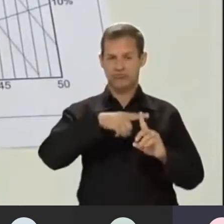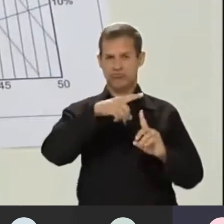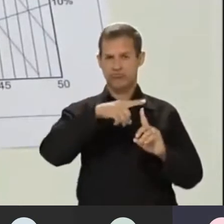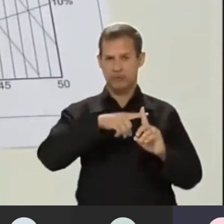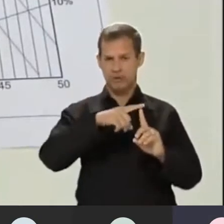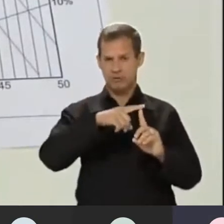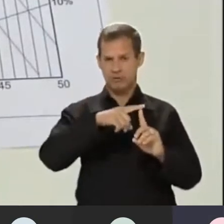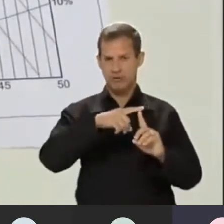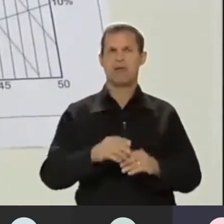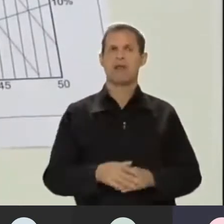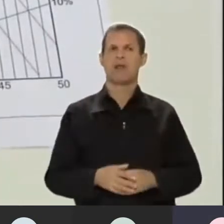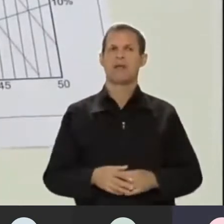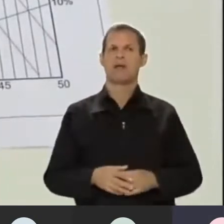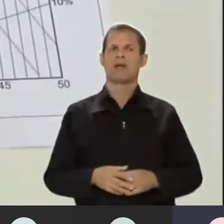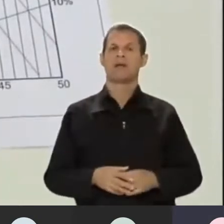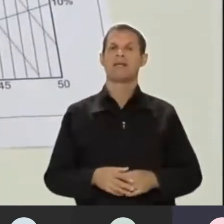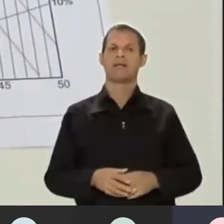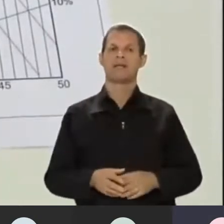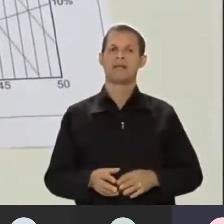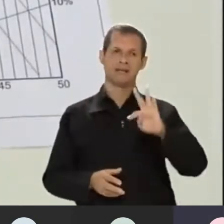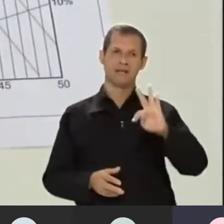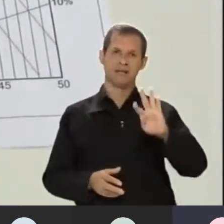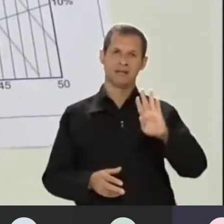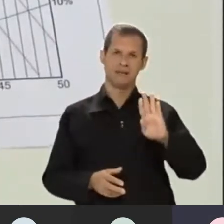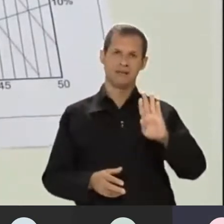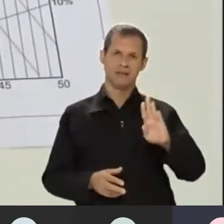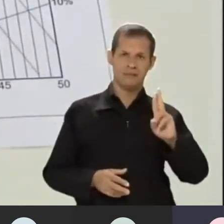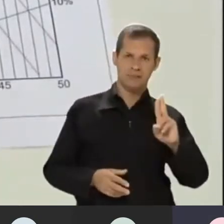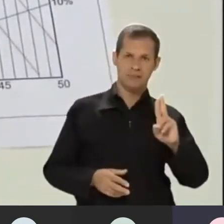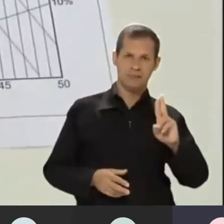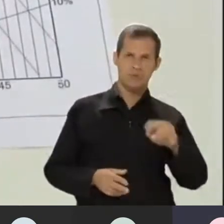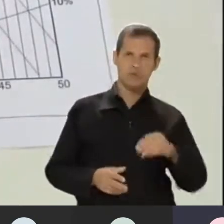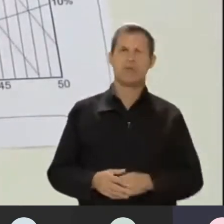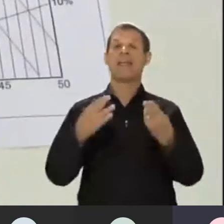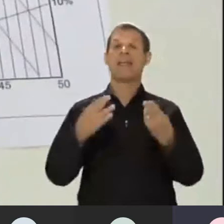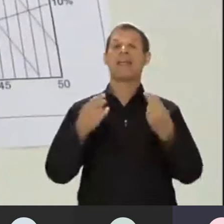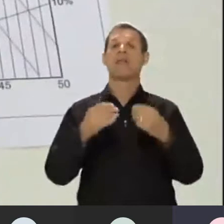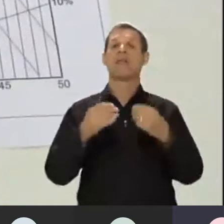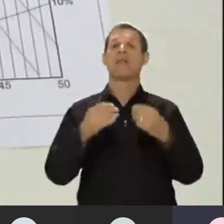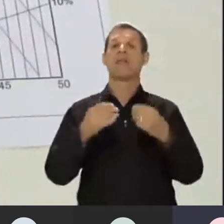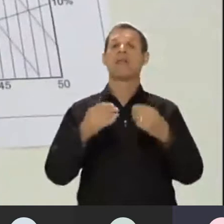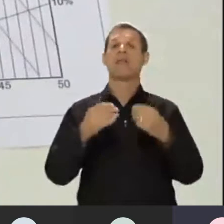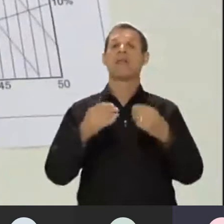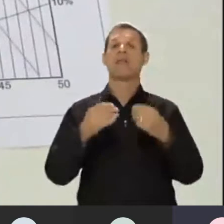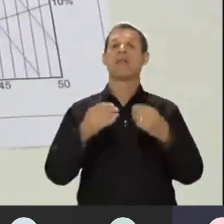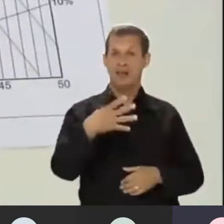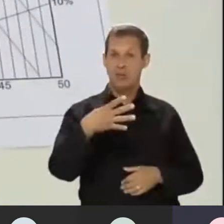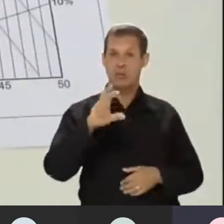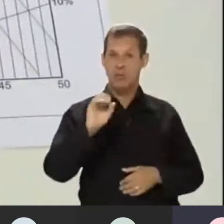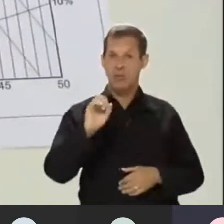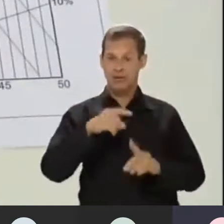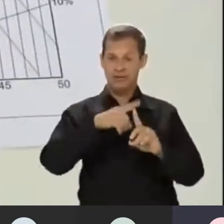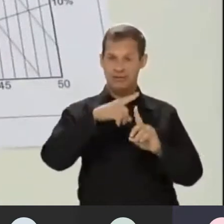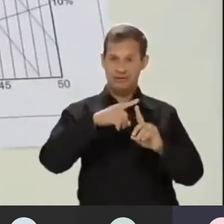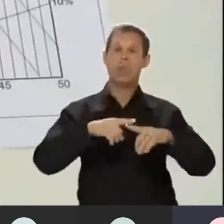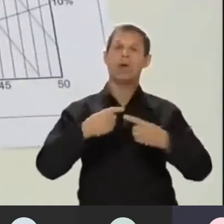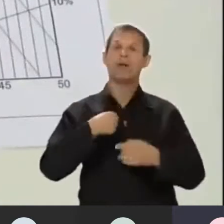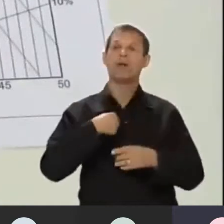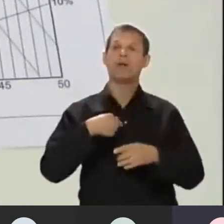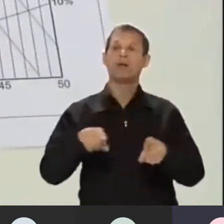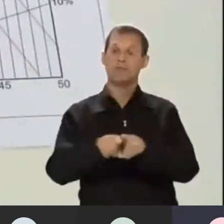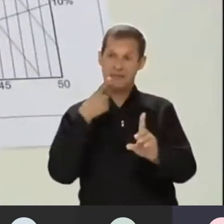45,5 graus Celsius e a temperatura de bulbo úmido igual a 40 graus